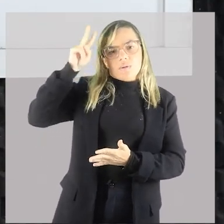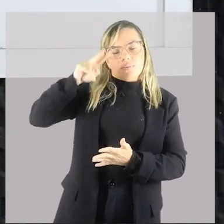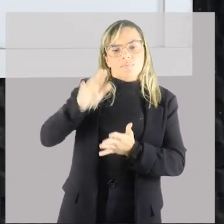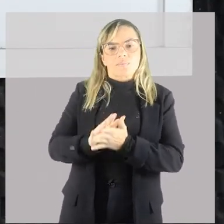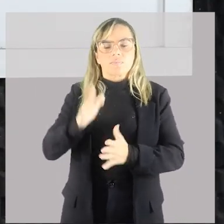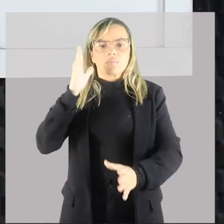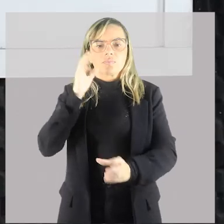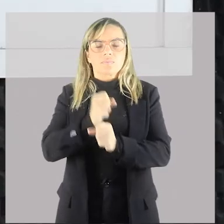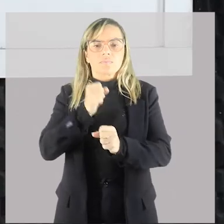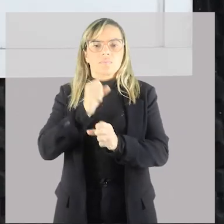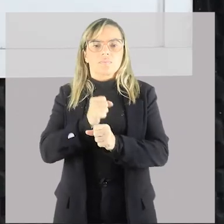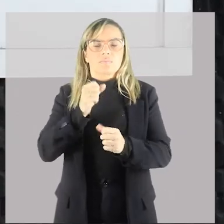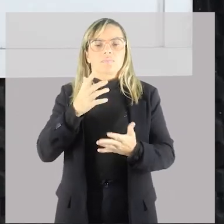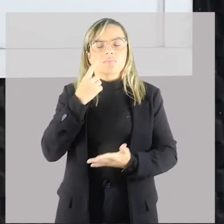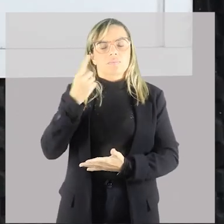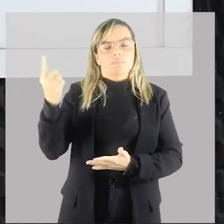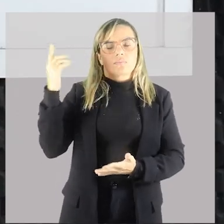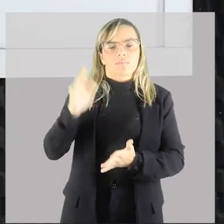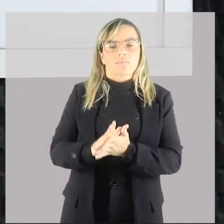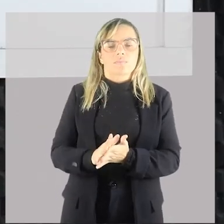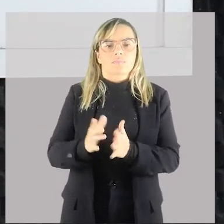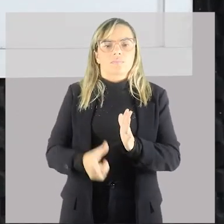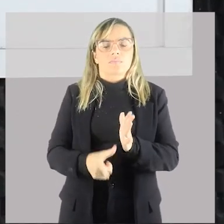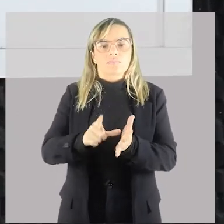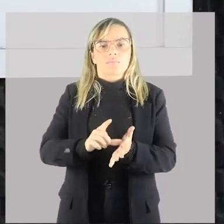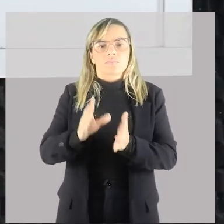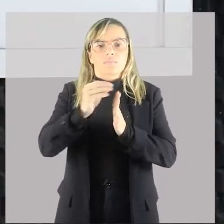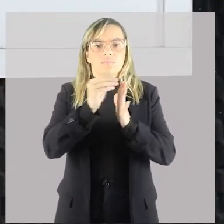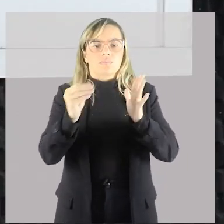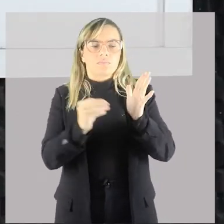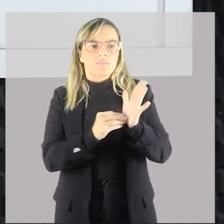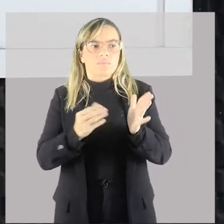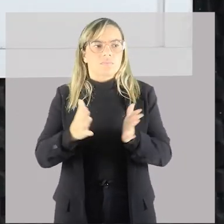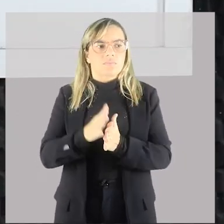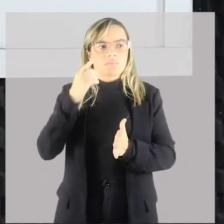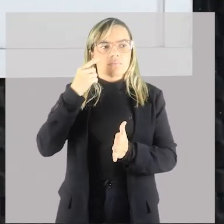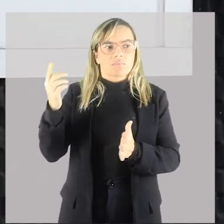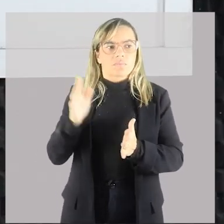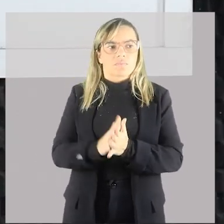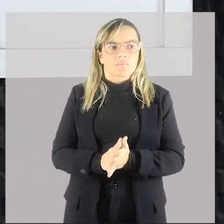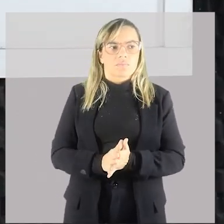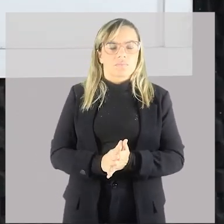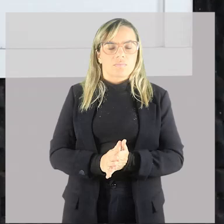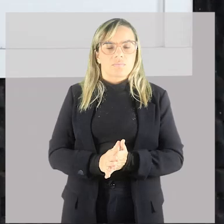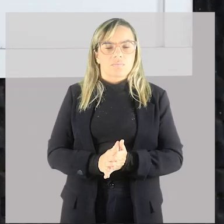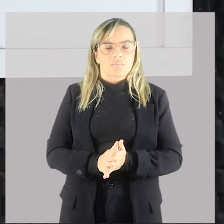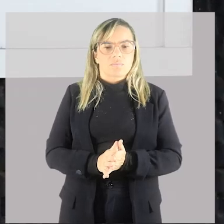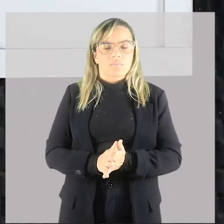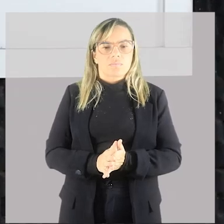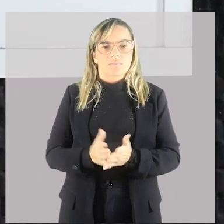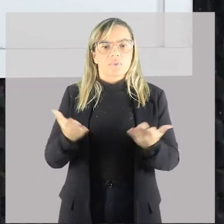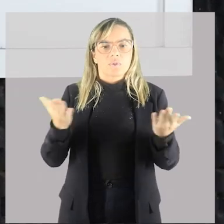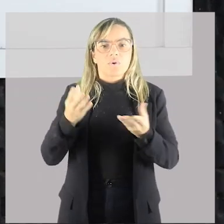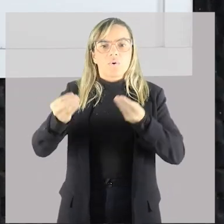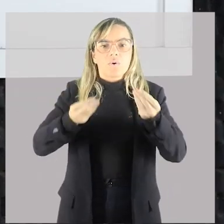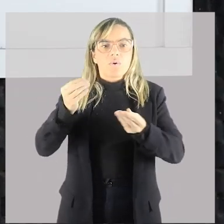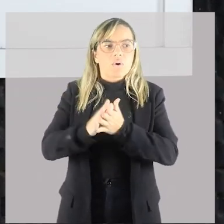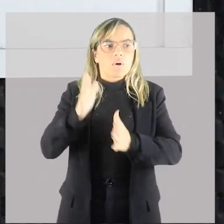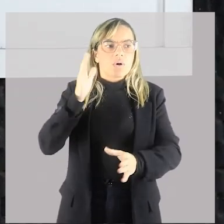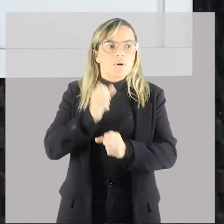calcula o fatorial, falei isso aqui na aula passada, né? O 5 fatorial vai ser